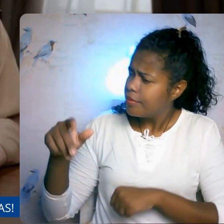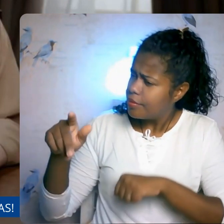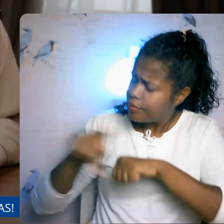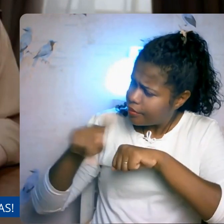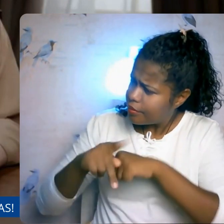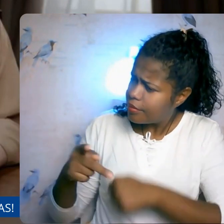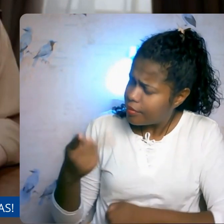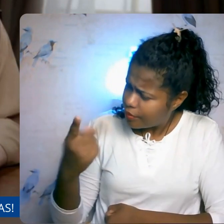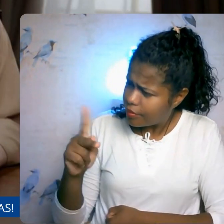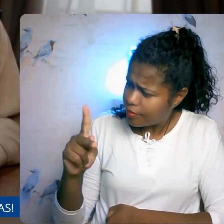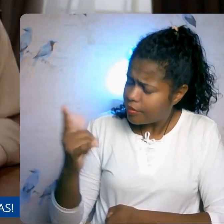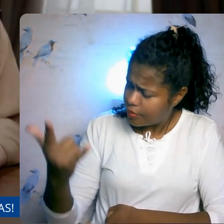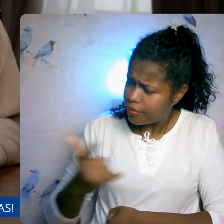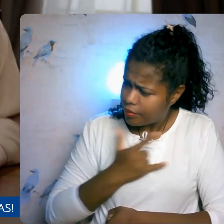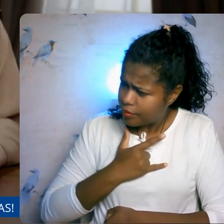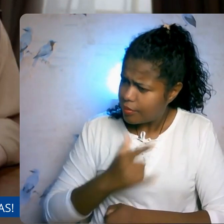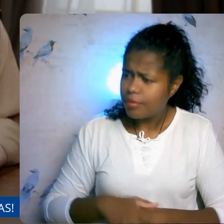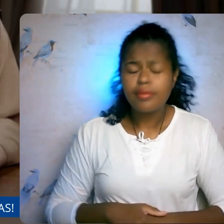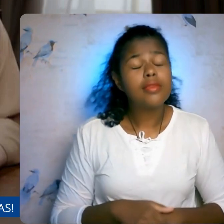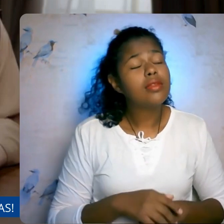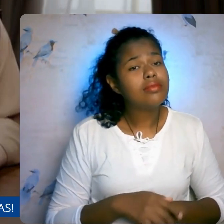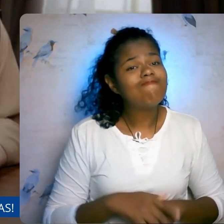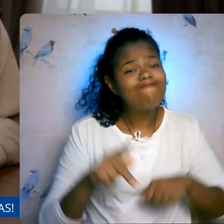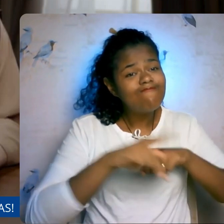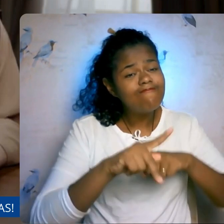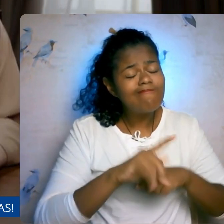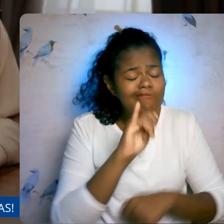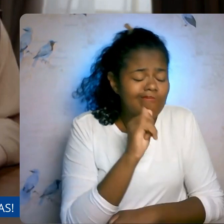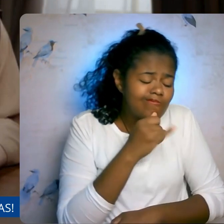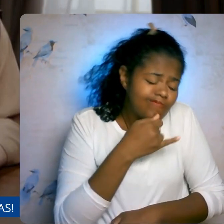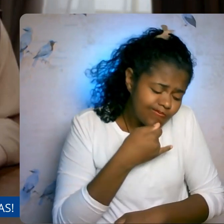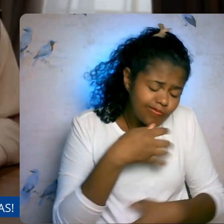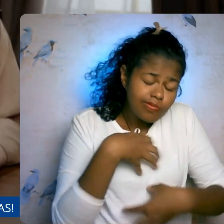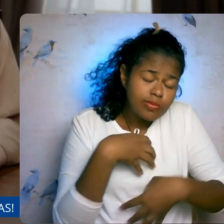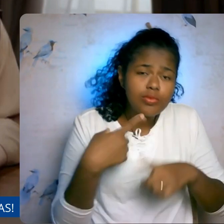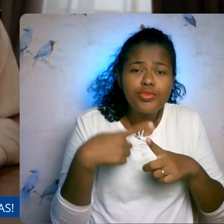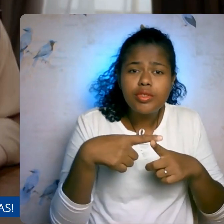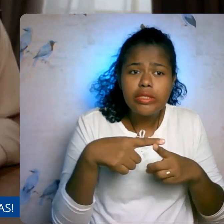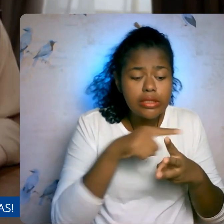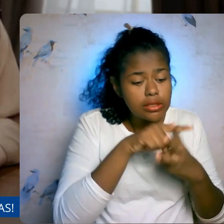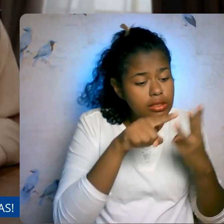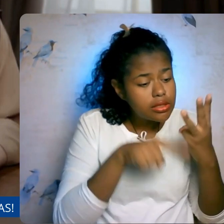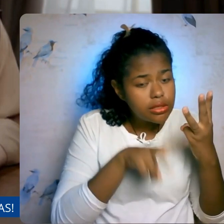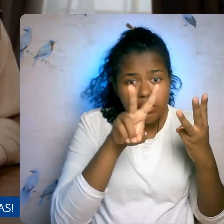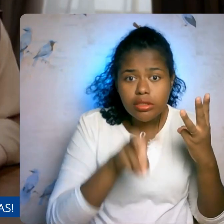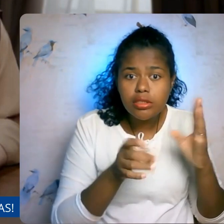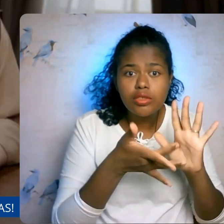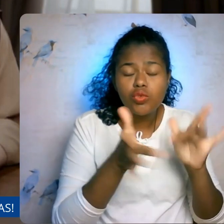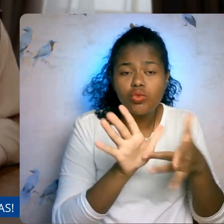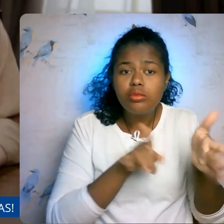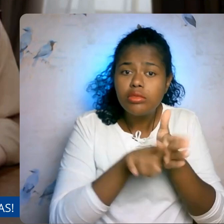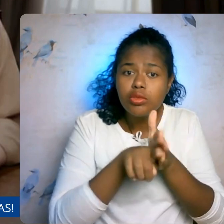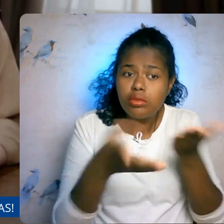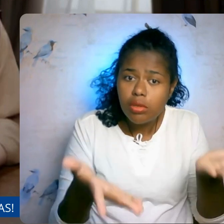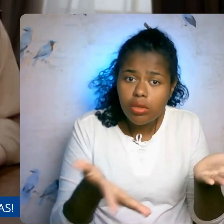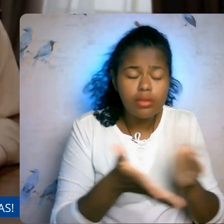filho de João, tu me amas? Pedro ficou triste, porque Jesus perguntou 3 vezes se ele o